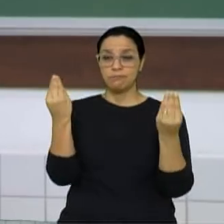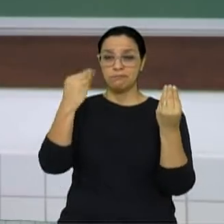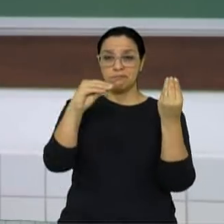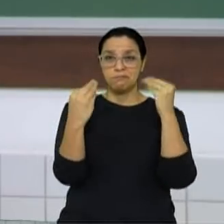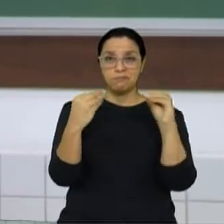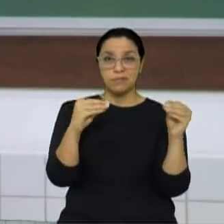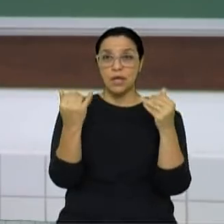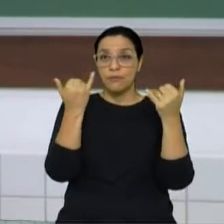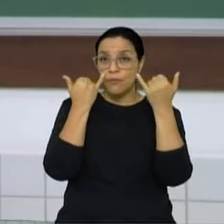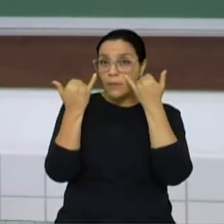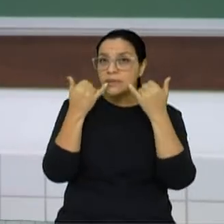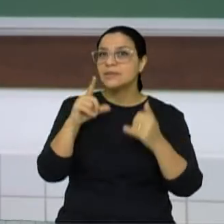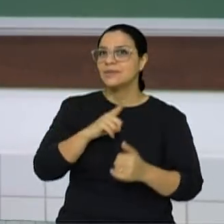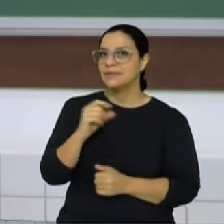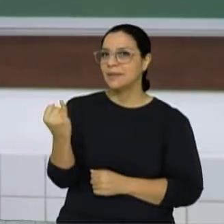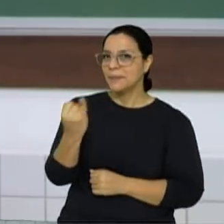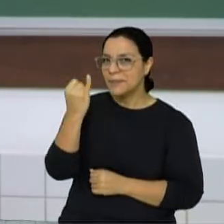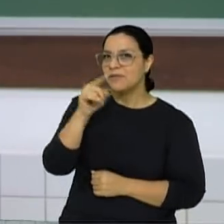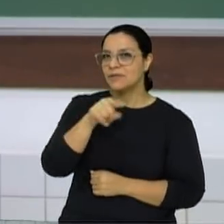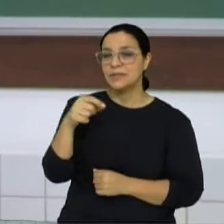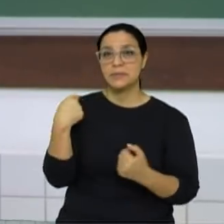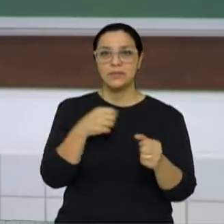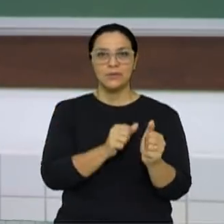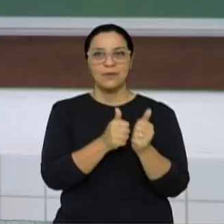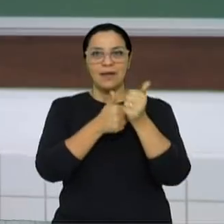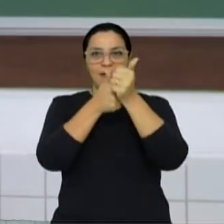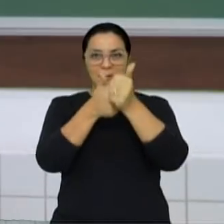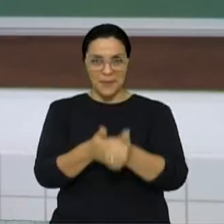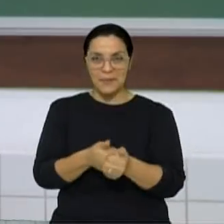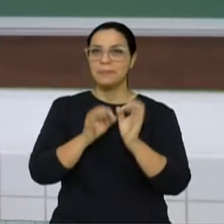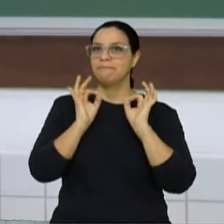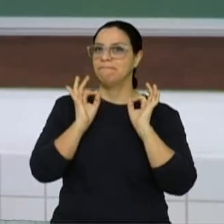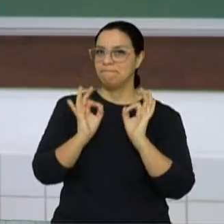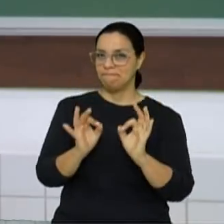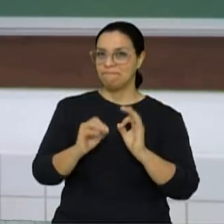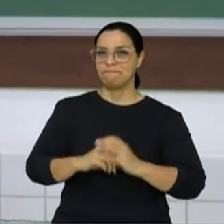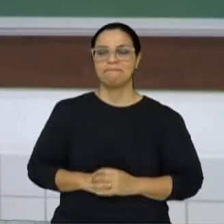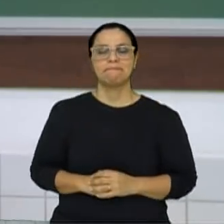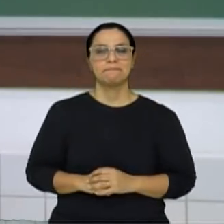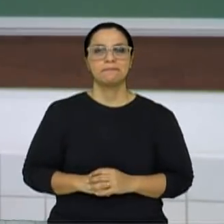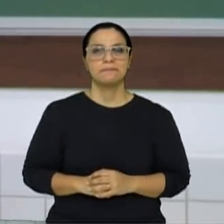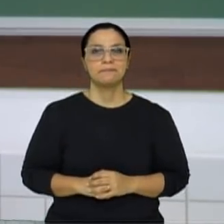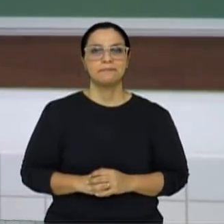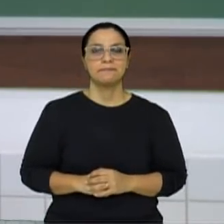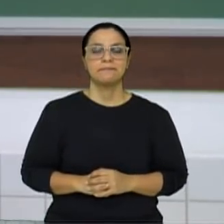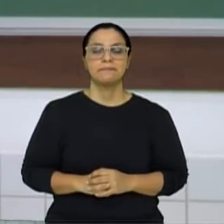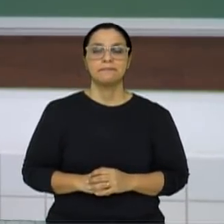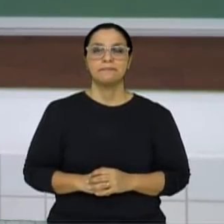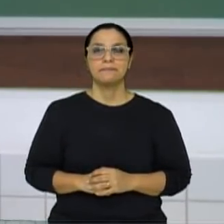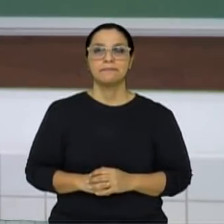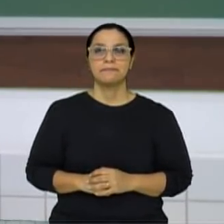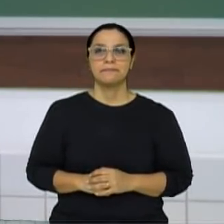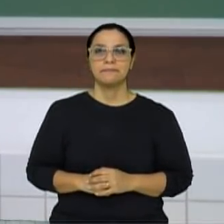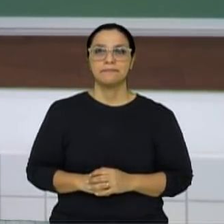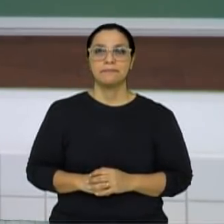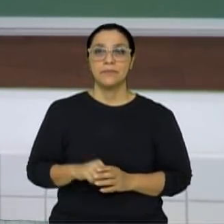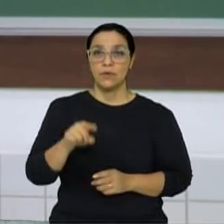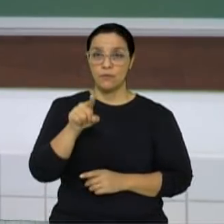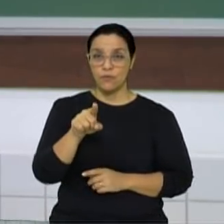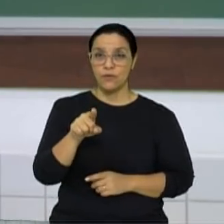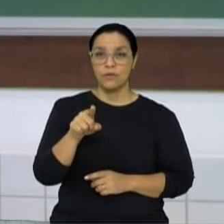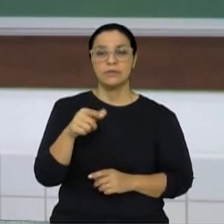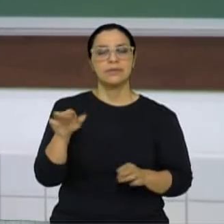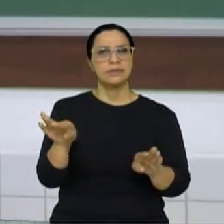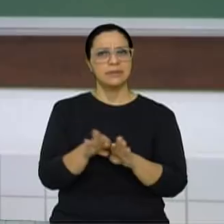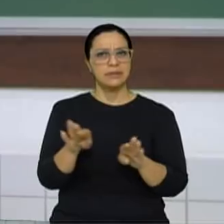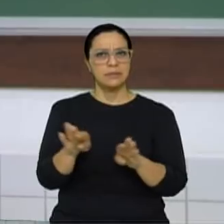lá tem informações importantes que vocês precisam, né, aí para o seu andamento de estudos, beleza? Você, né,